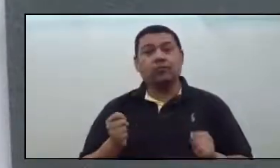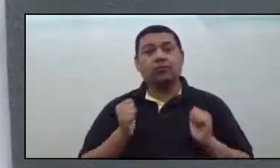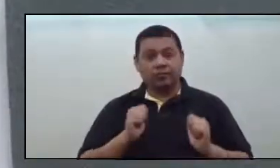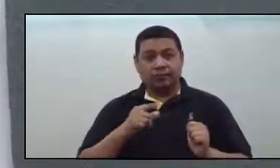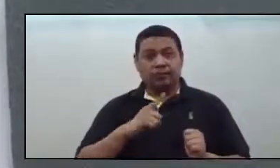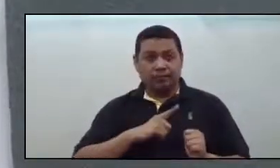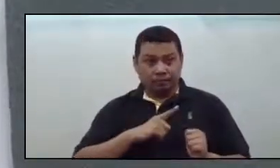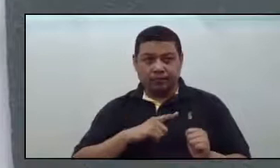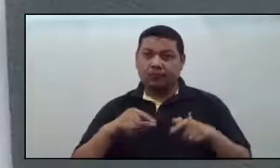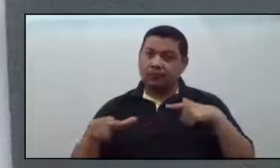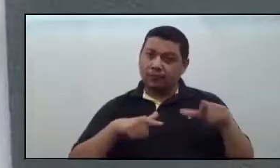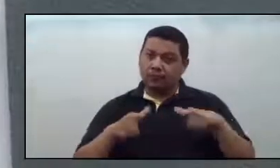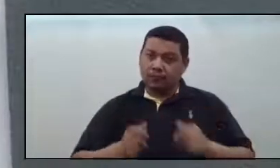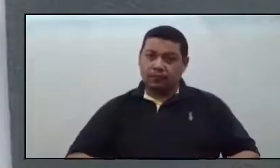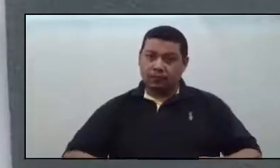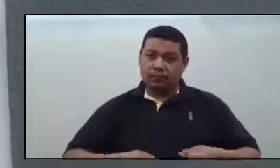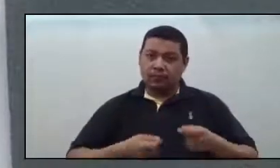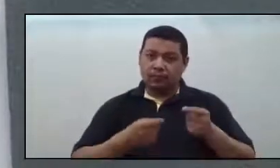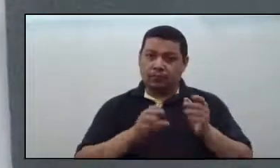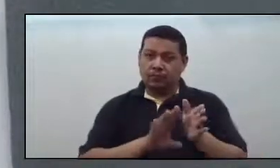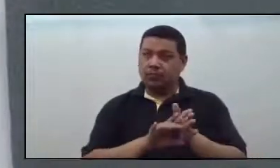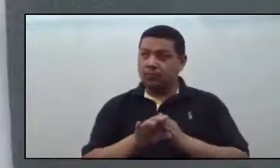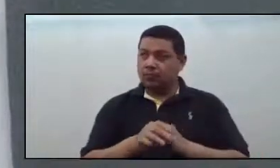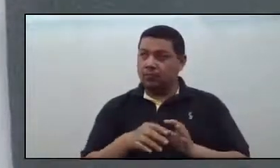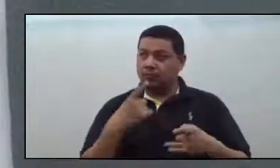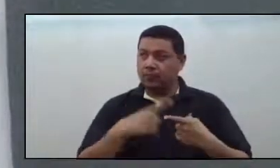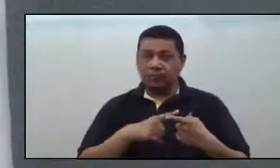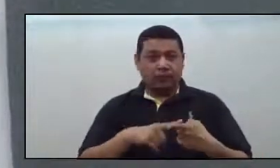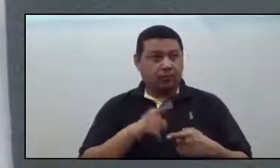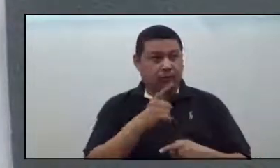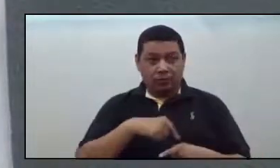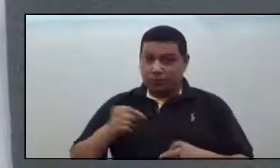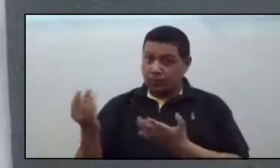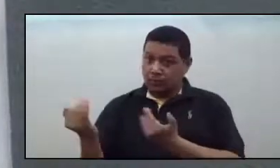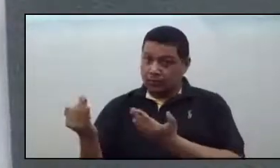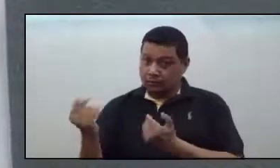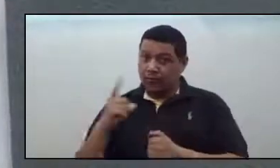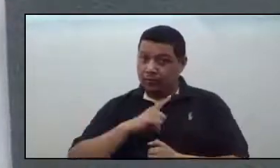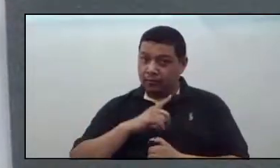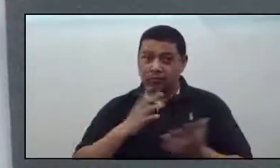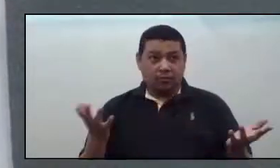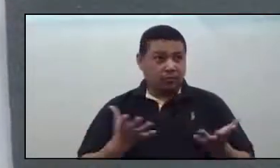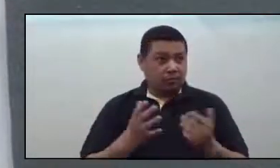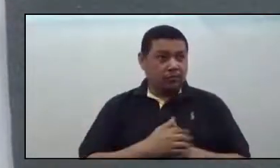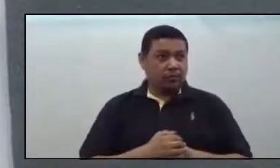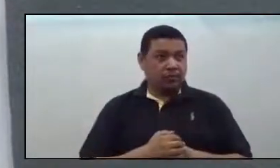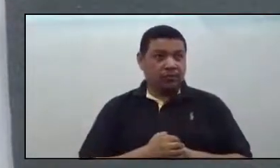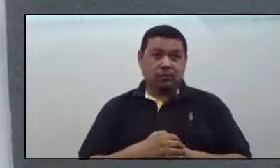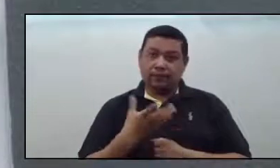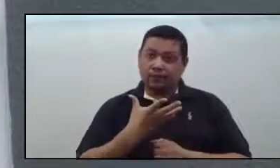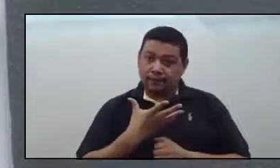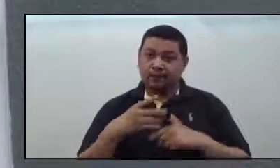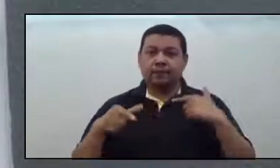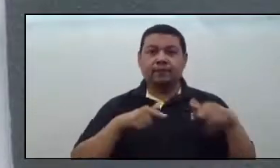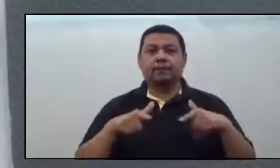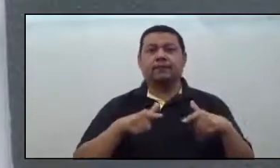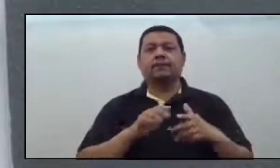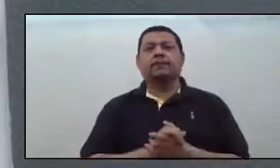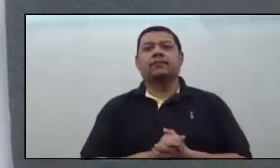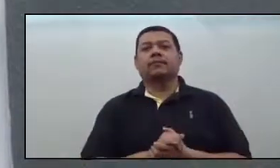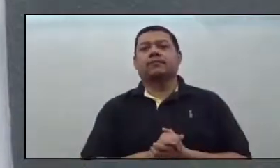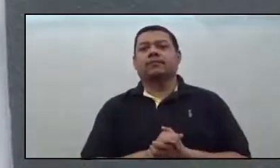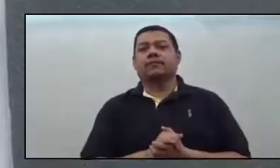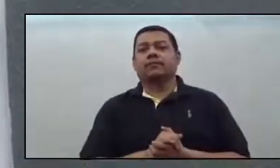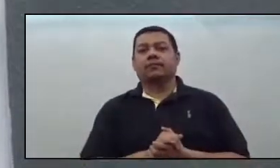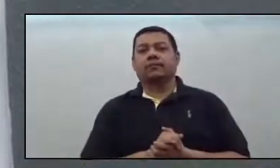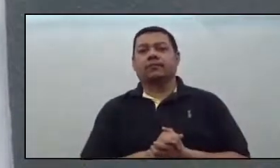emprego e renda aqui em nosso município. Para que esses jovens que estão aqui hoje pleiteando uma vaga no mercado de